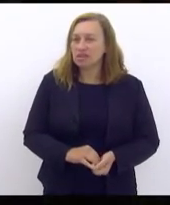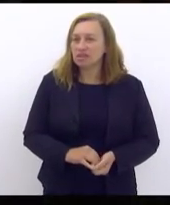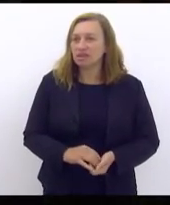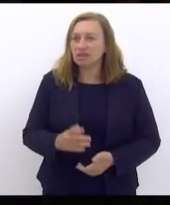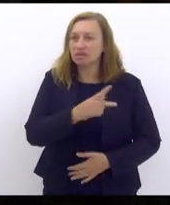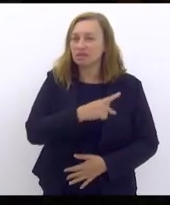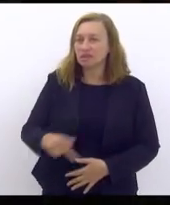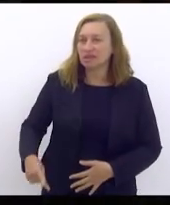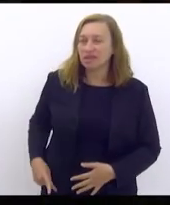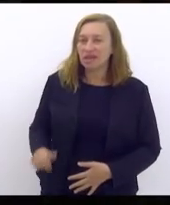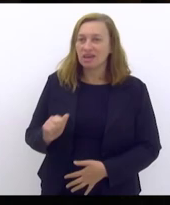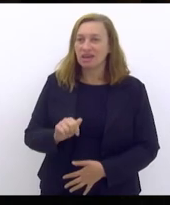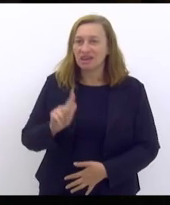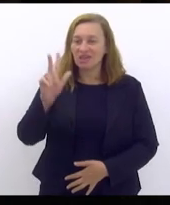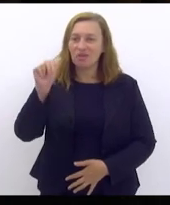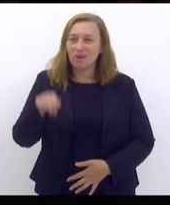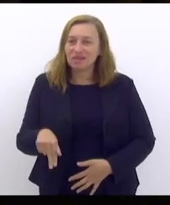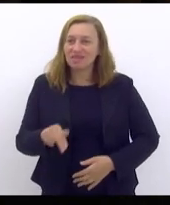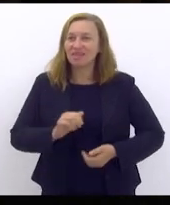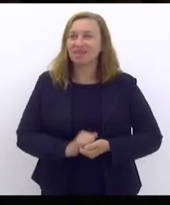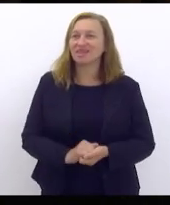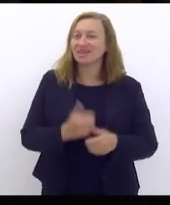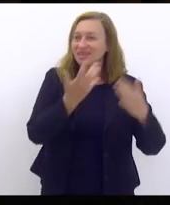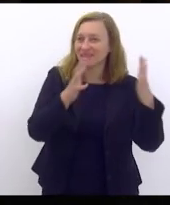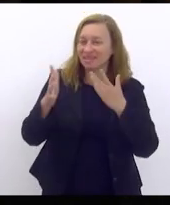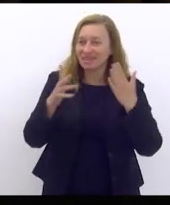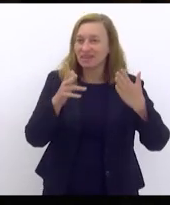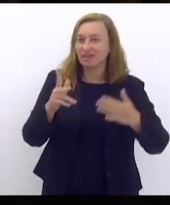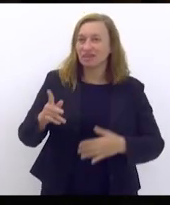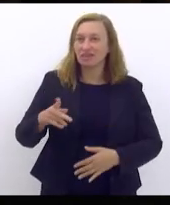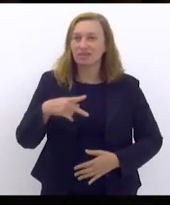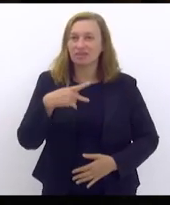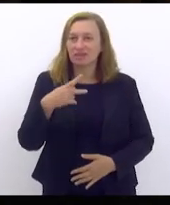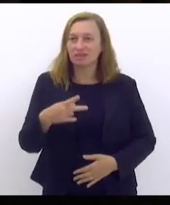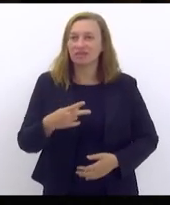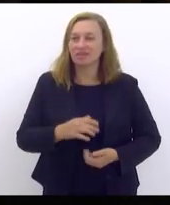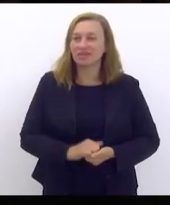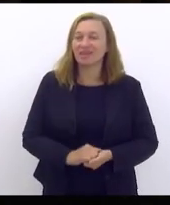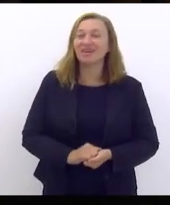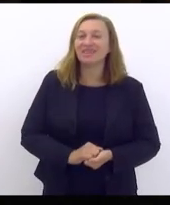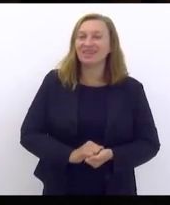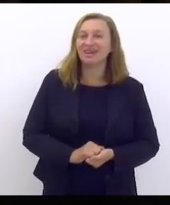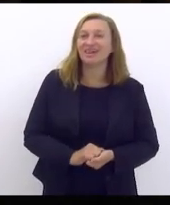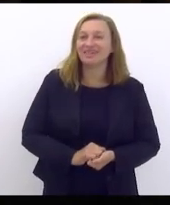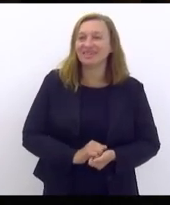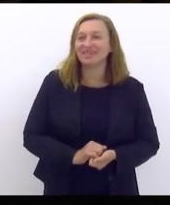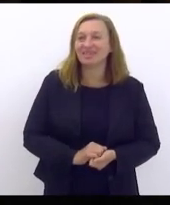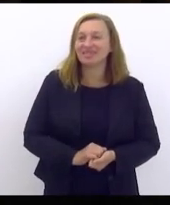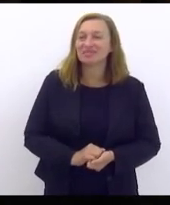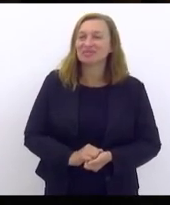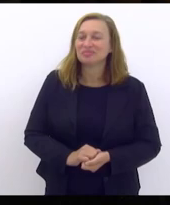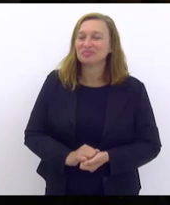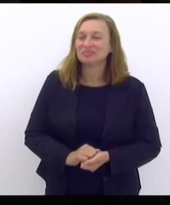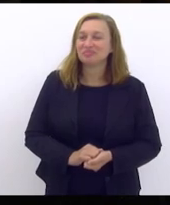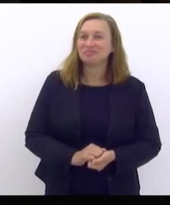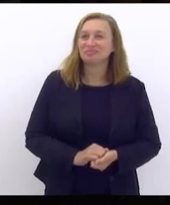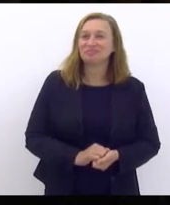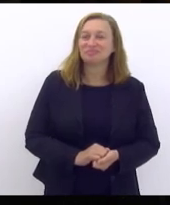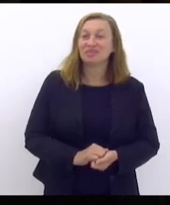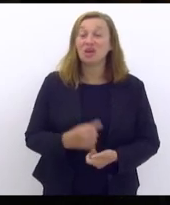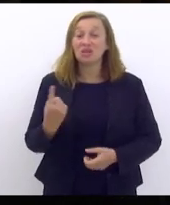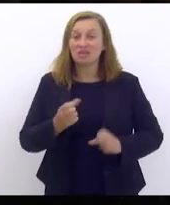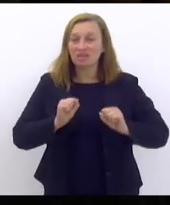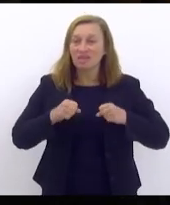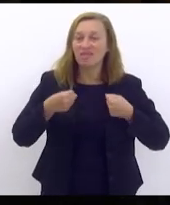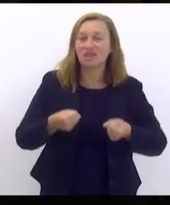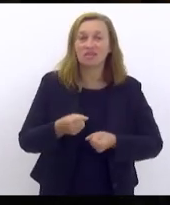Lopes, para concluir, quero aqui parabenizar as palavras do deputado Felipe Poubel e dizer que é isso aí. Nós defendemos